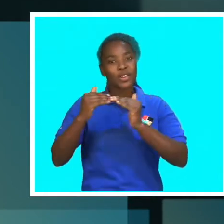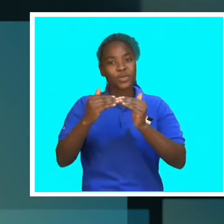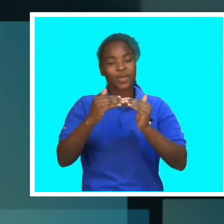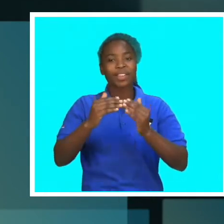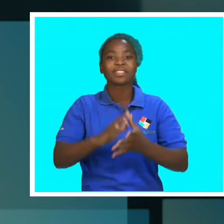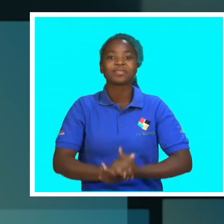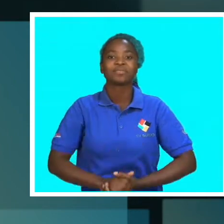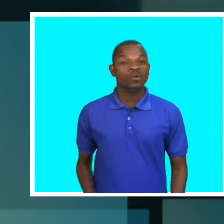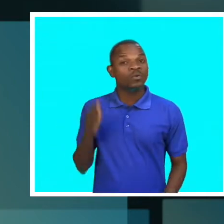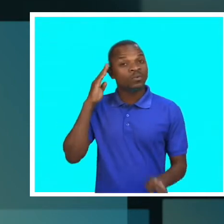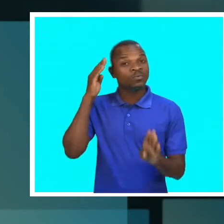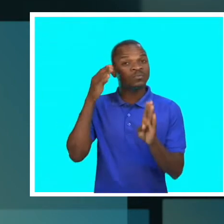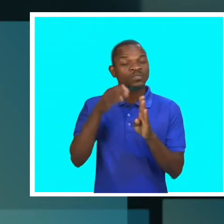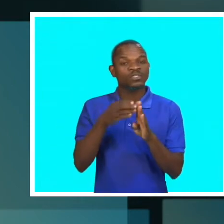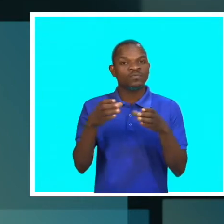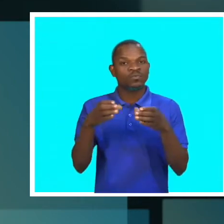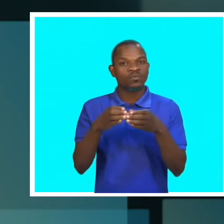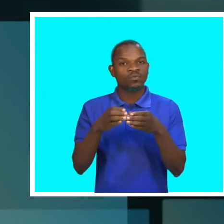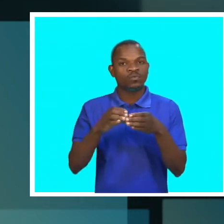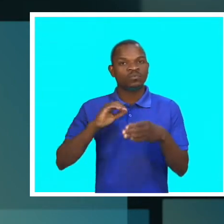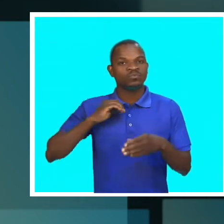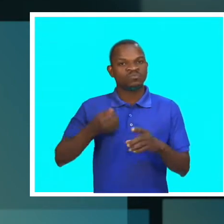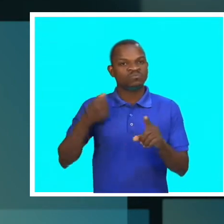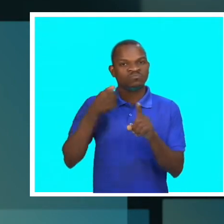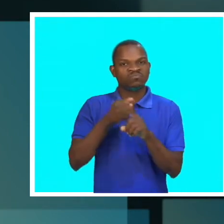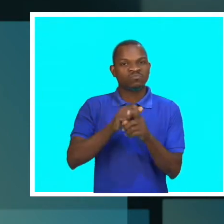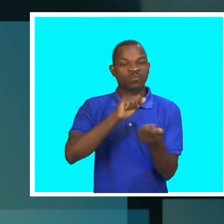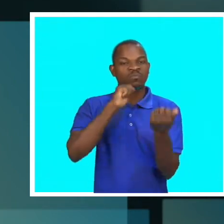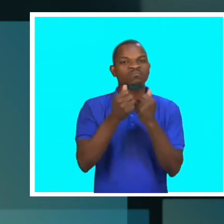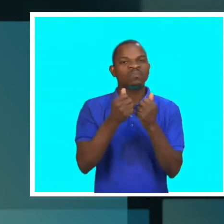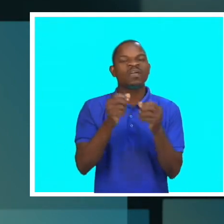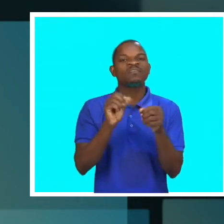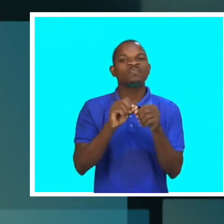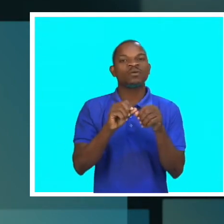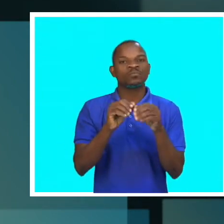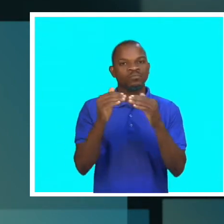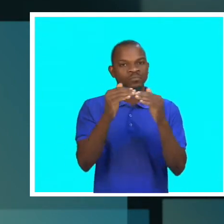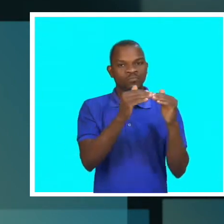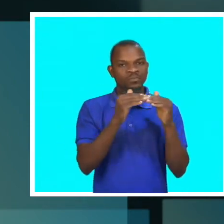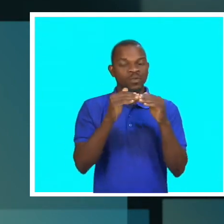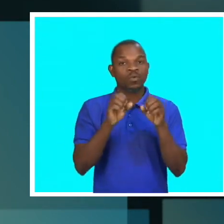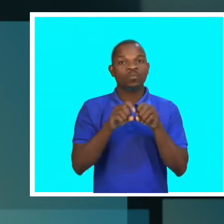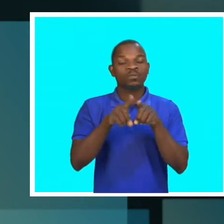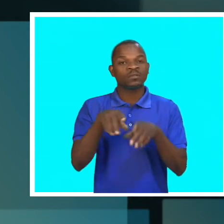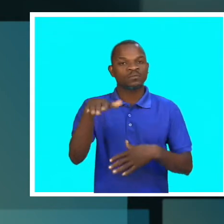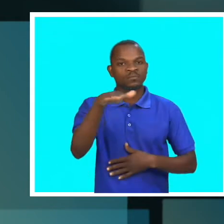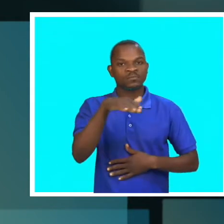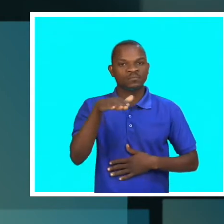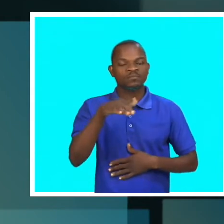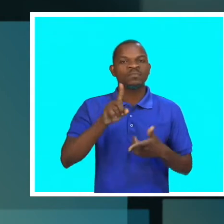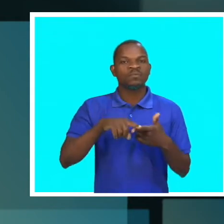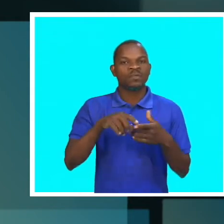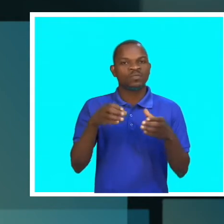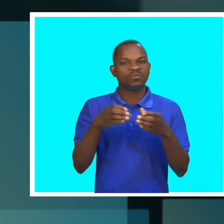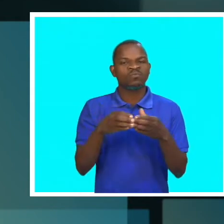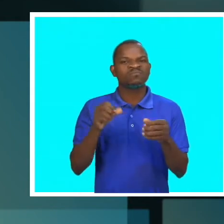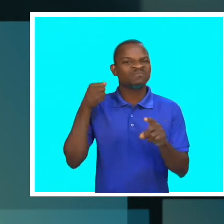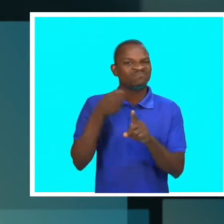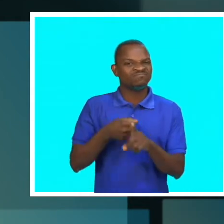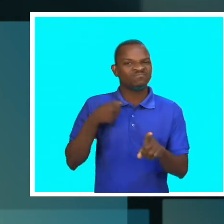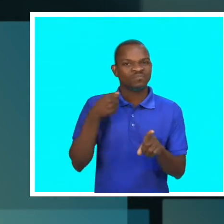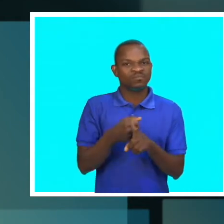mesmo tratamento. O principal objetivo da Revolução Feminina é lutar pela equidade de oportunidades na sociedade. A Revolução